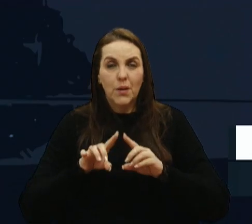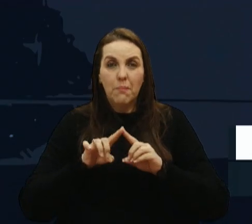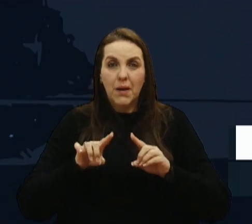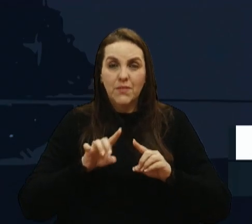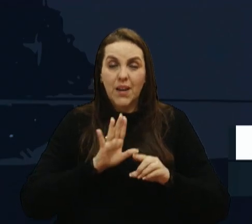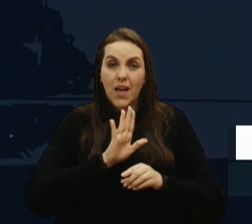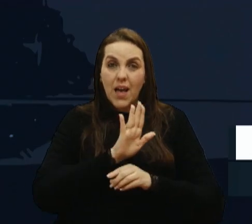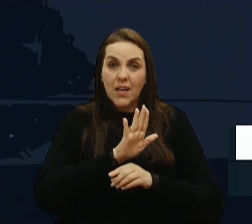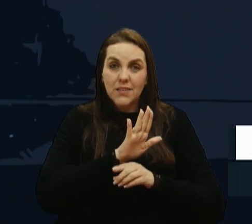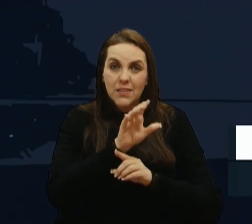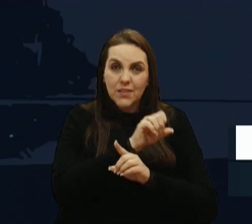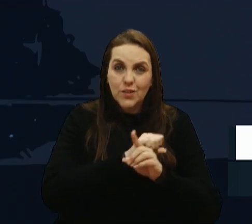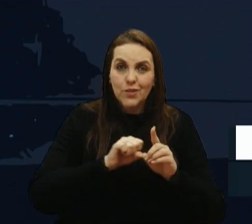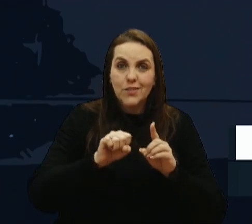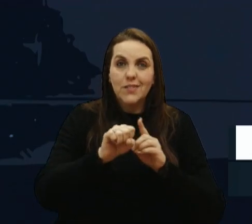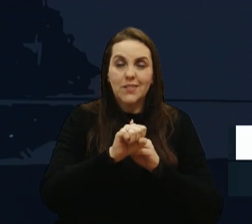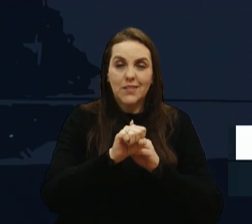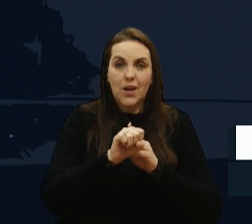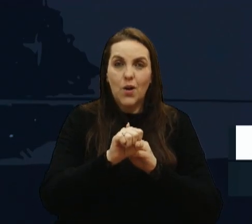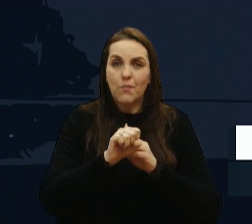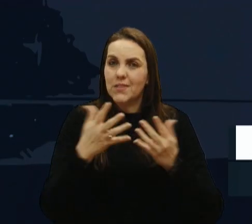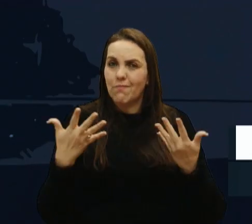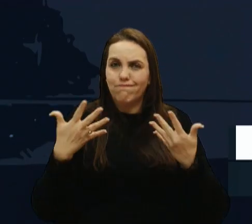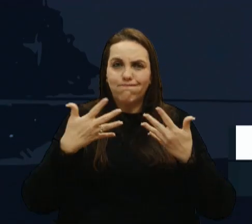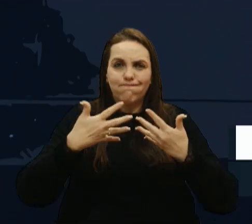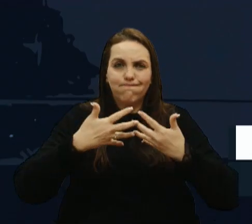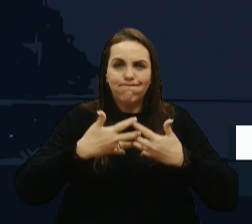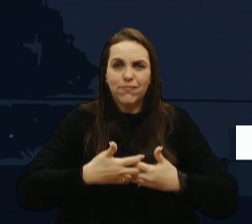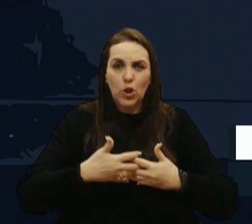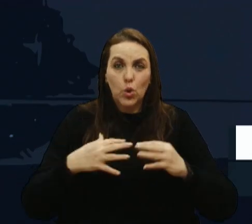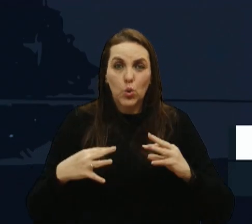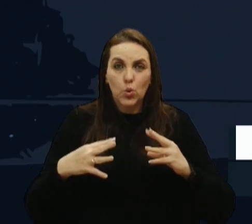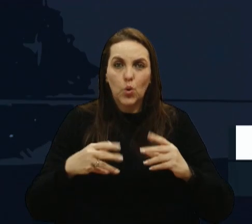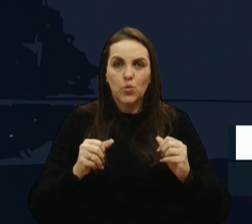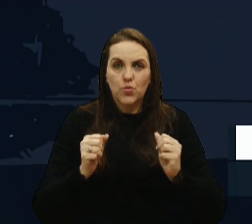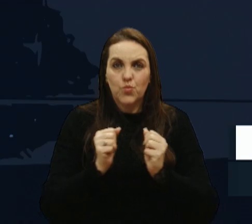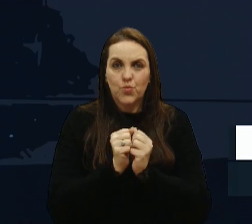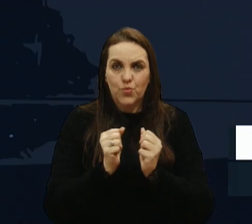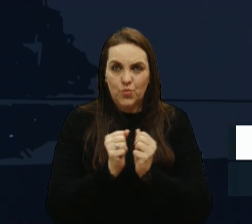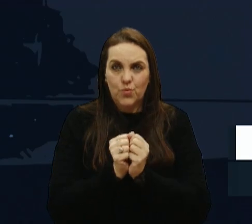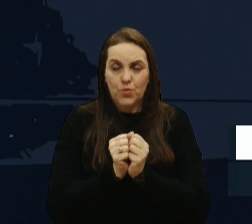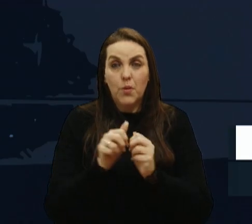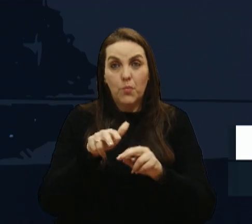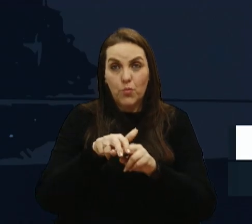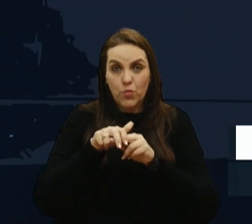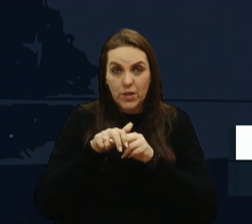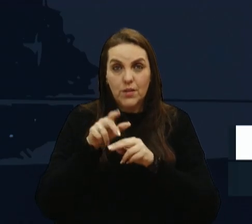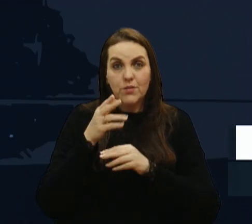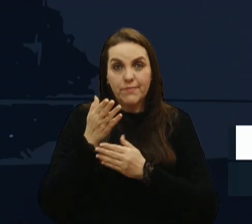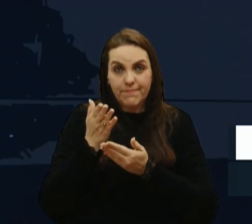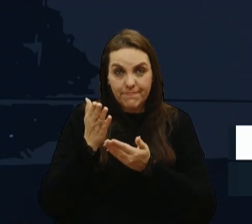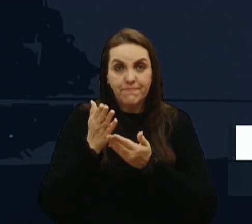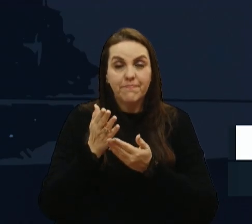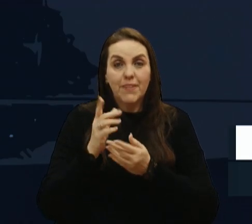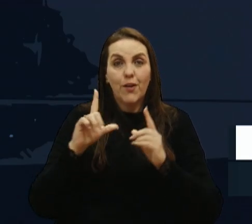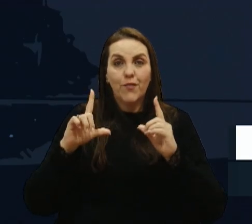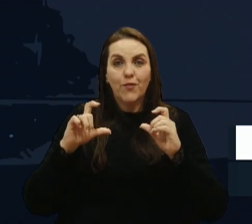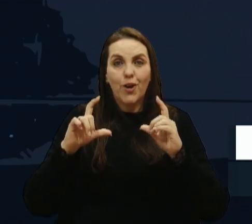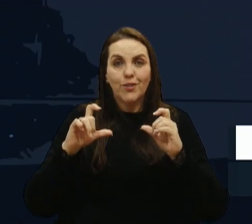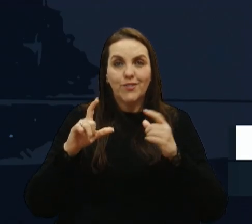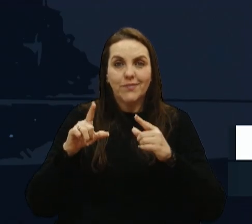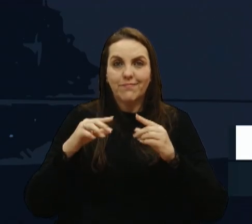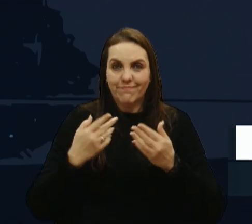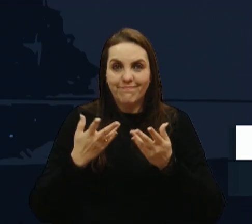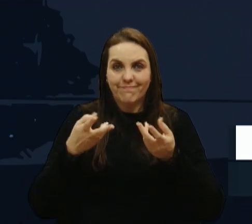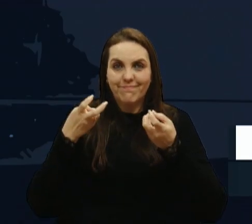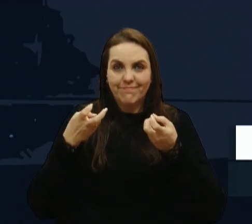em assistência social, as forças têm que ser conjuntas. E por isso que eu estou trazendo, inclusive, essa fotografia que vocês